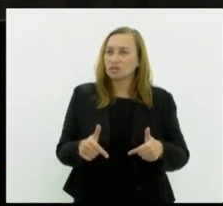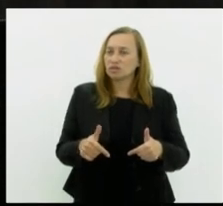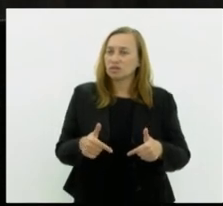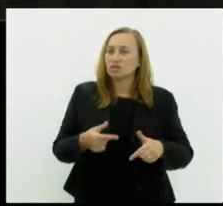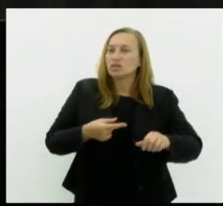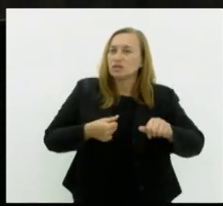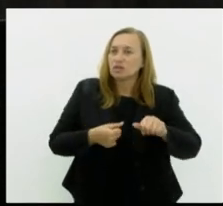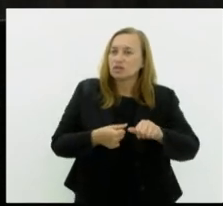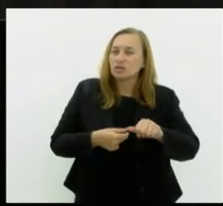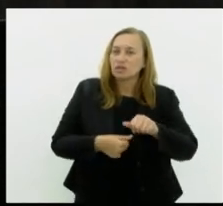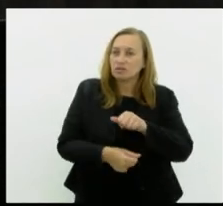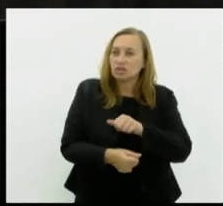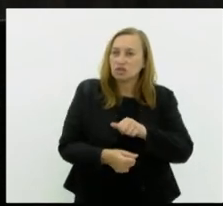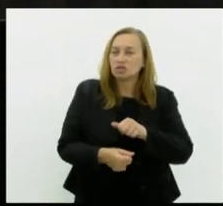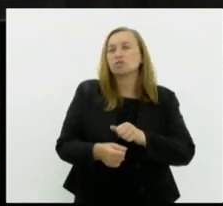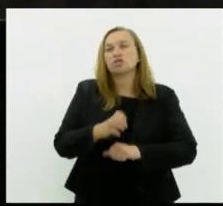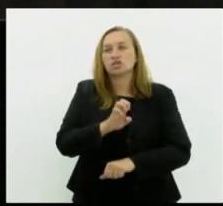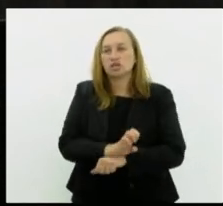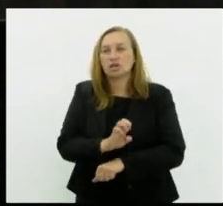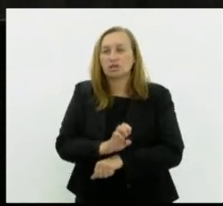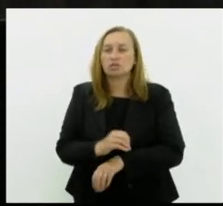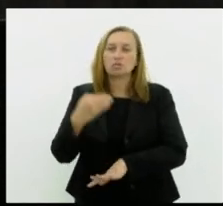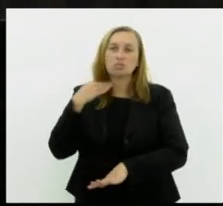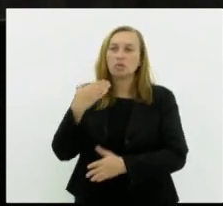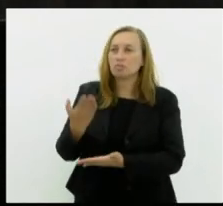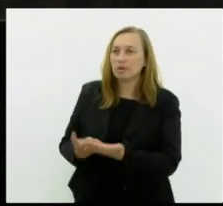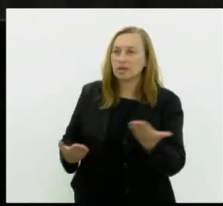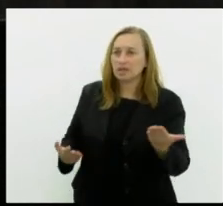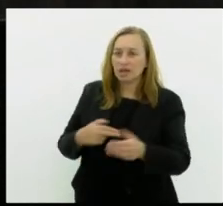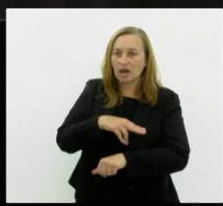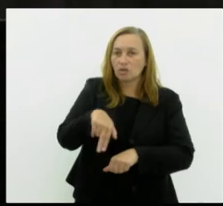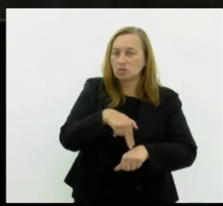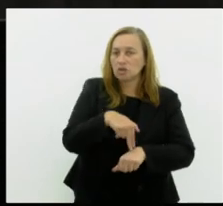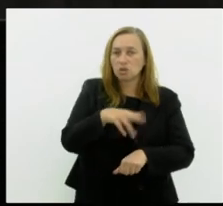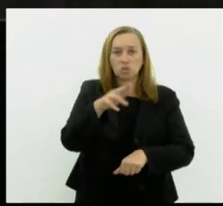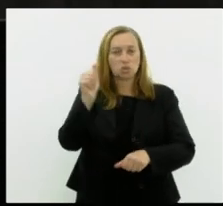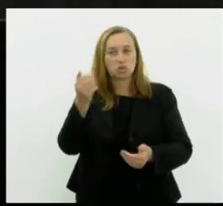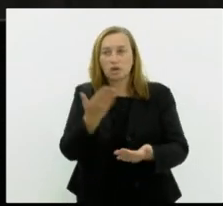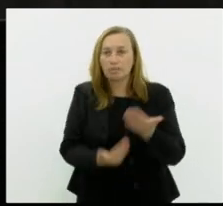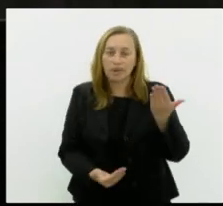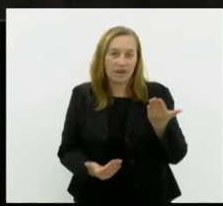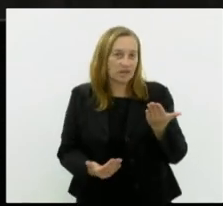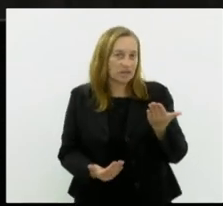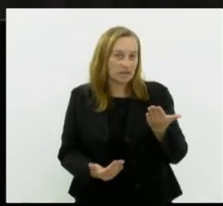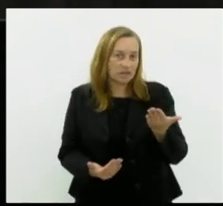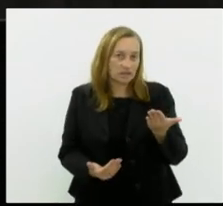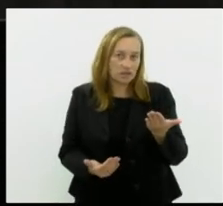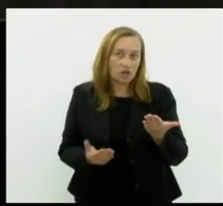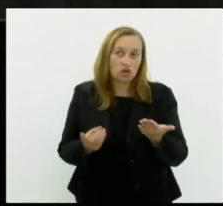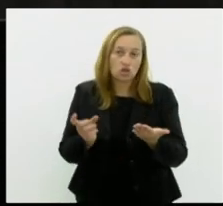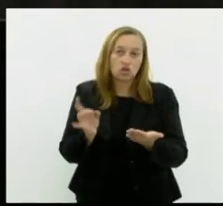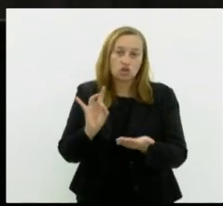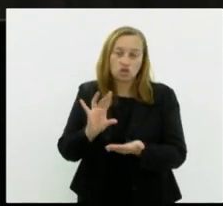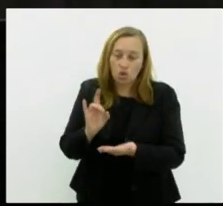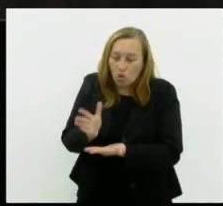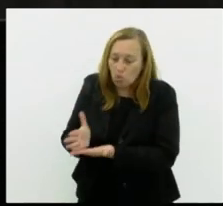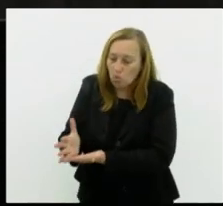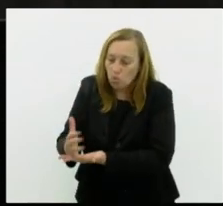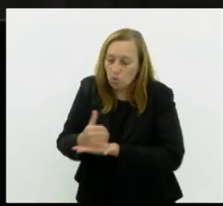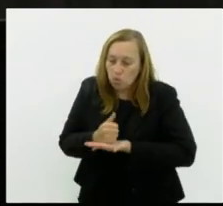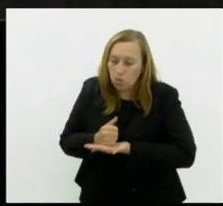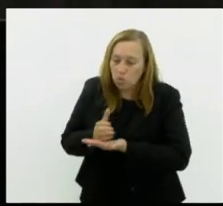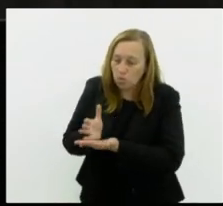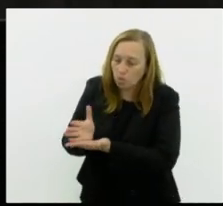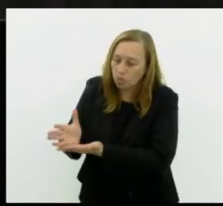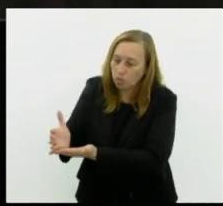financiarmos o Estado pelo banco, a gente perdeu. A União não perde, porque ela roda dinheiro, o Estado não roda dinheiro. Né? Ela